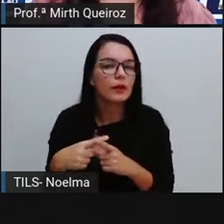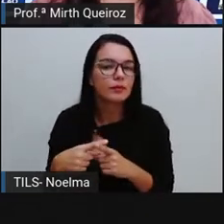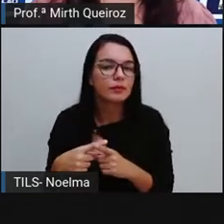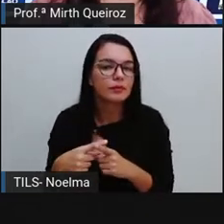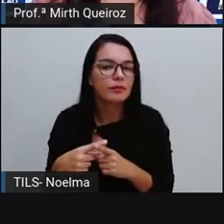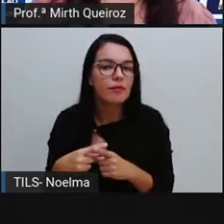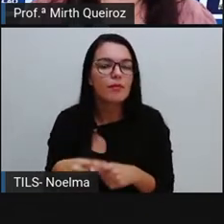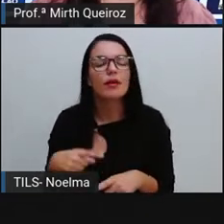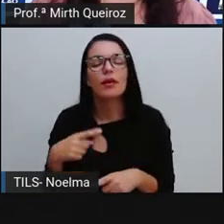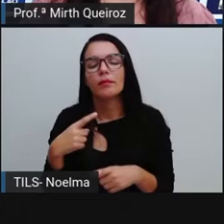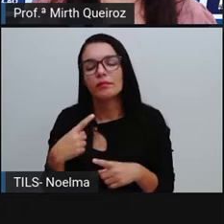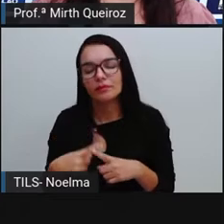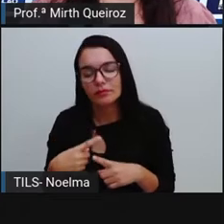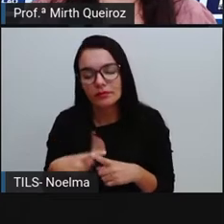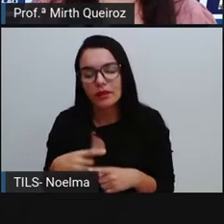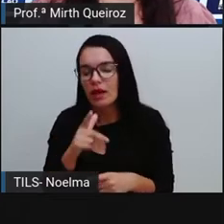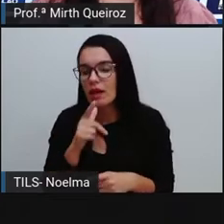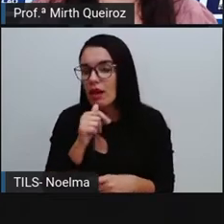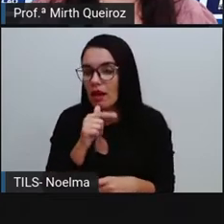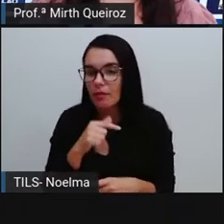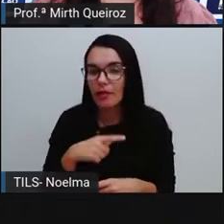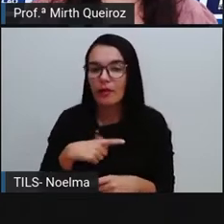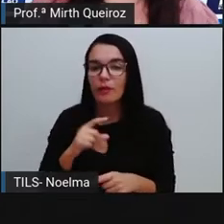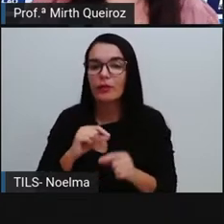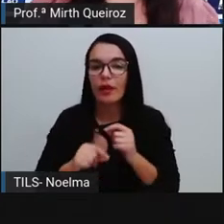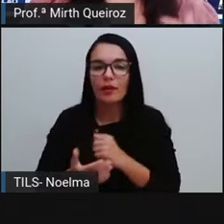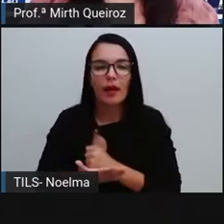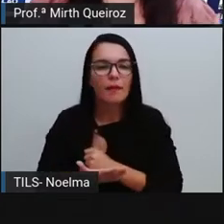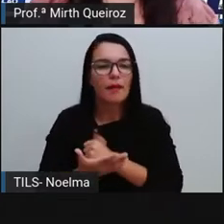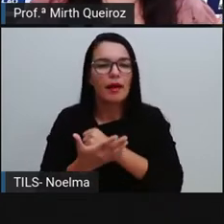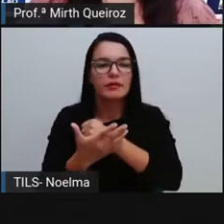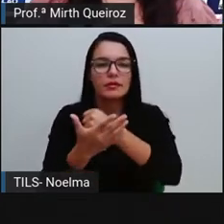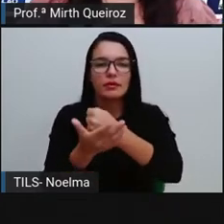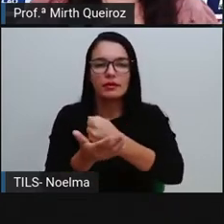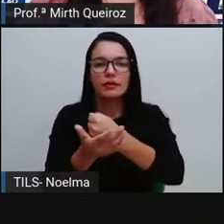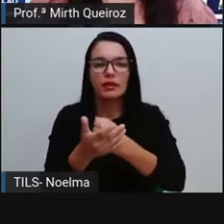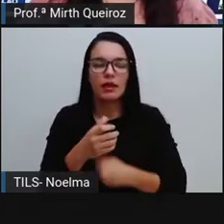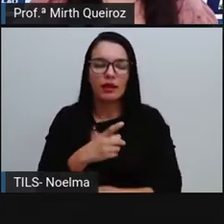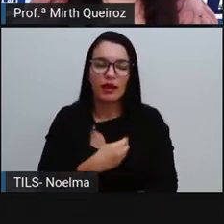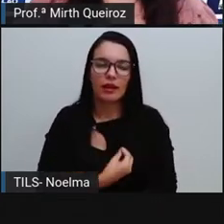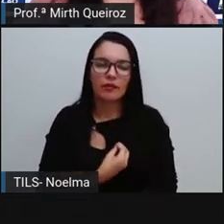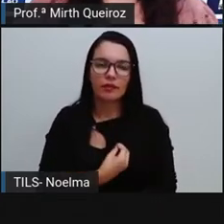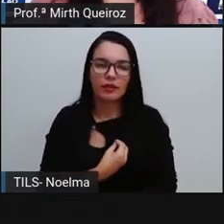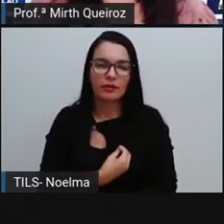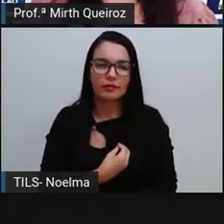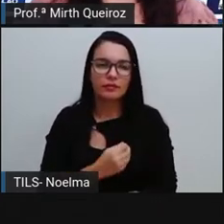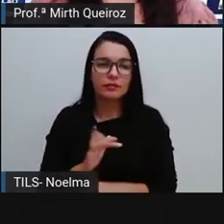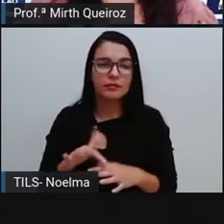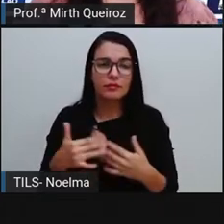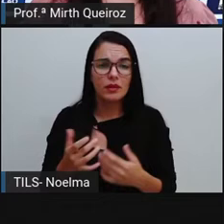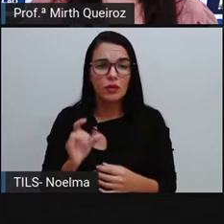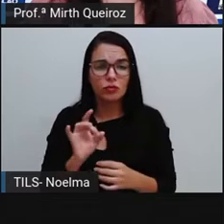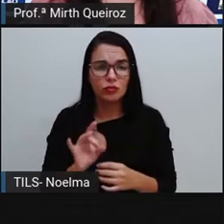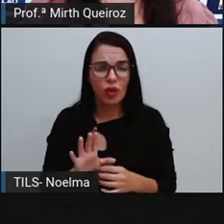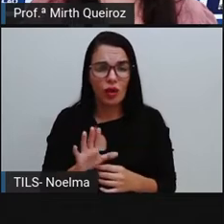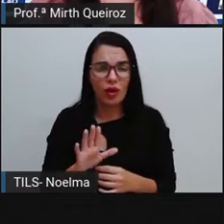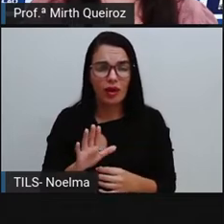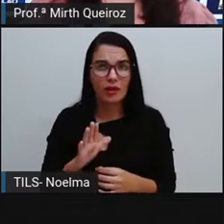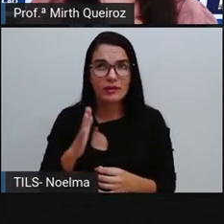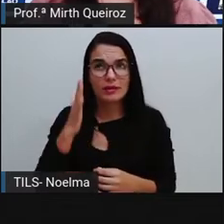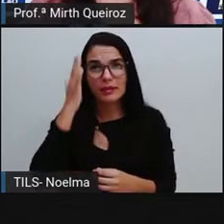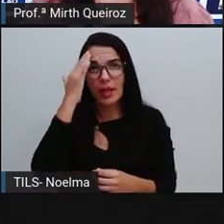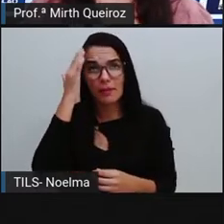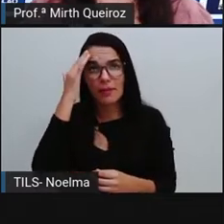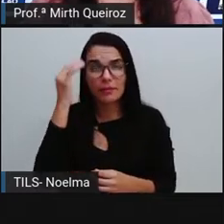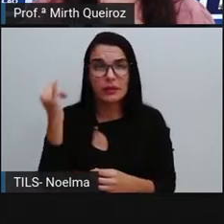tão habituados na presença de água que nós só nos damos conta da importância dela quando ela